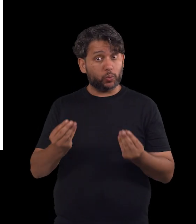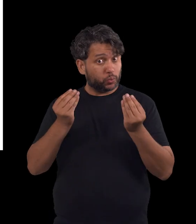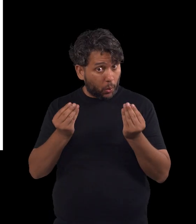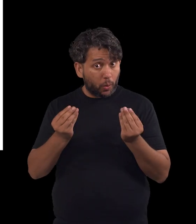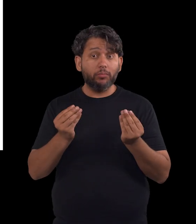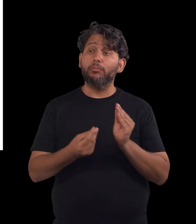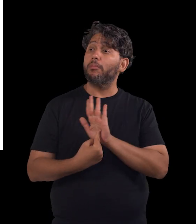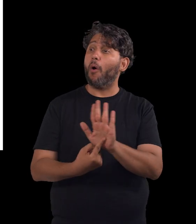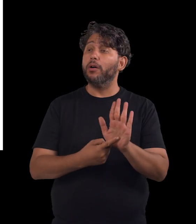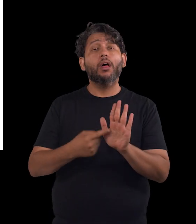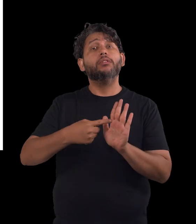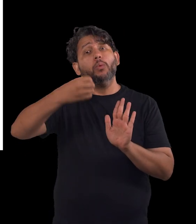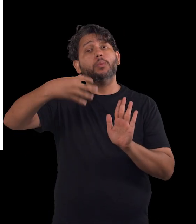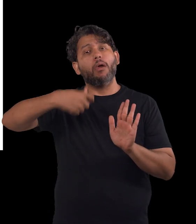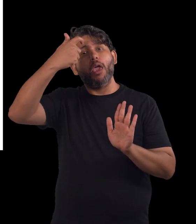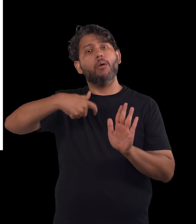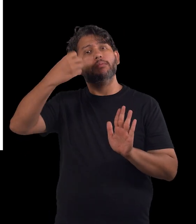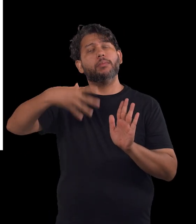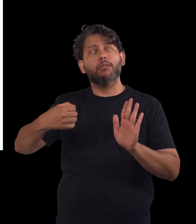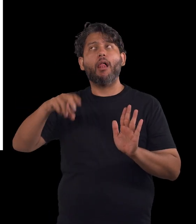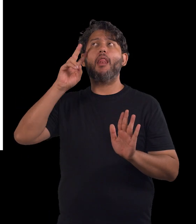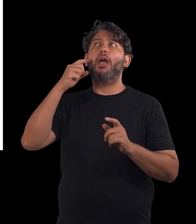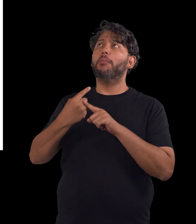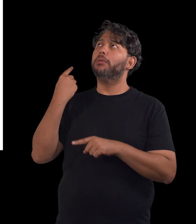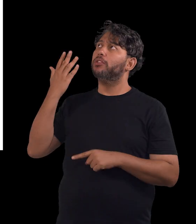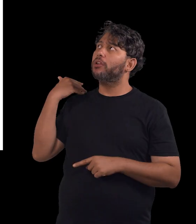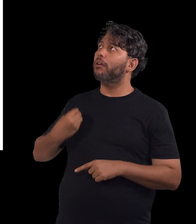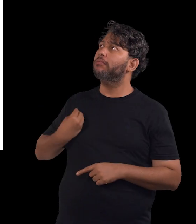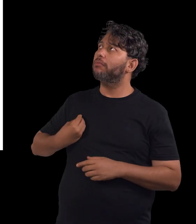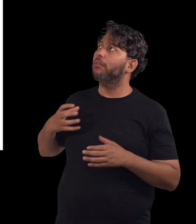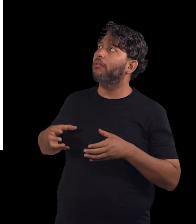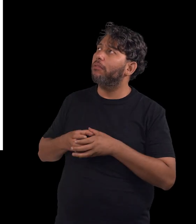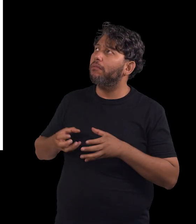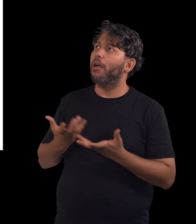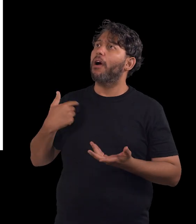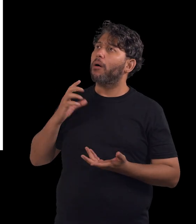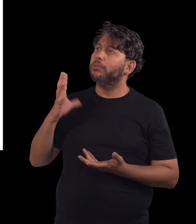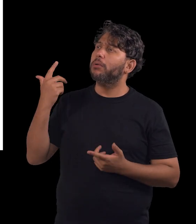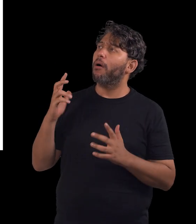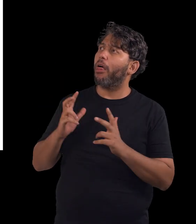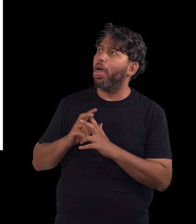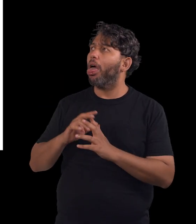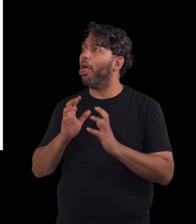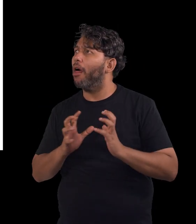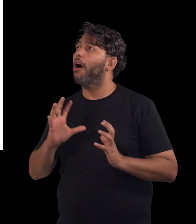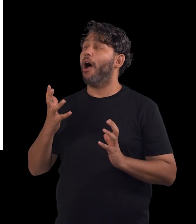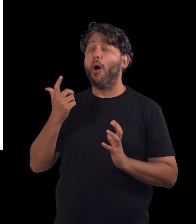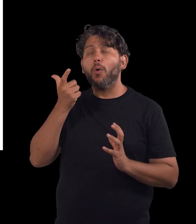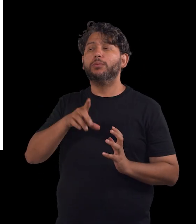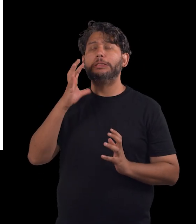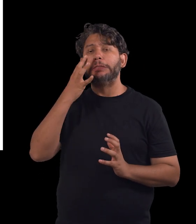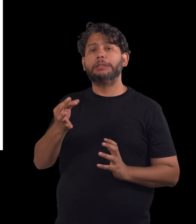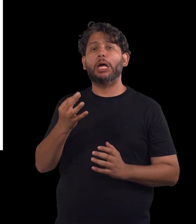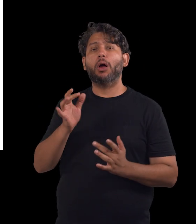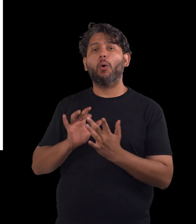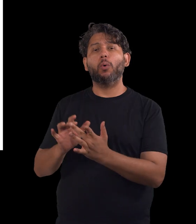a falar sobre o que a imagem representa, lembrar situações de convivência, reconhecer conflitos e propor